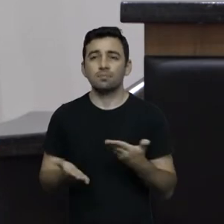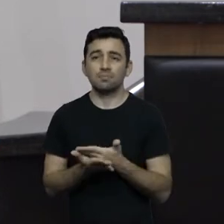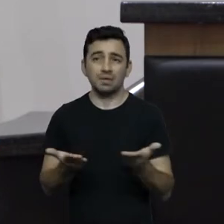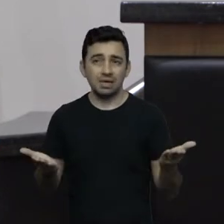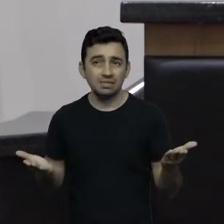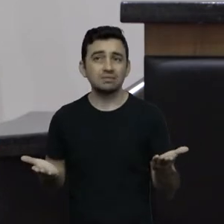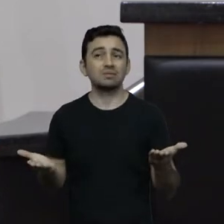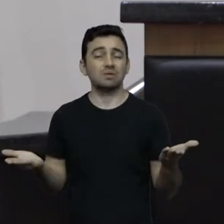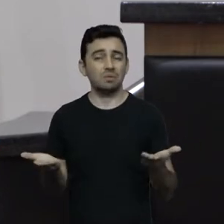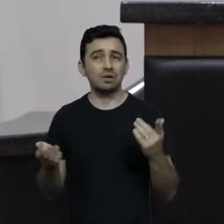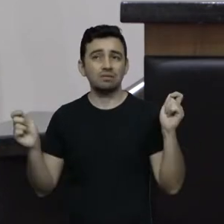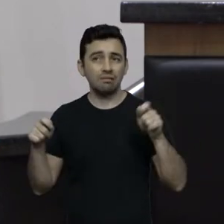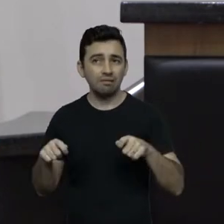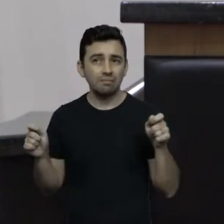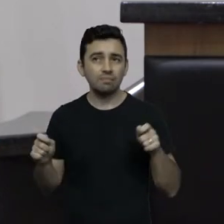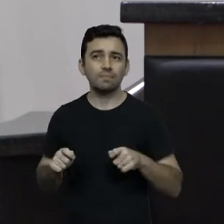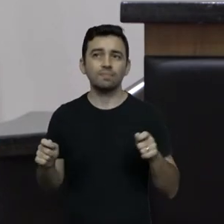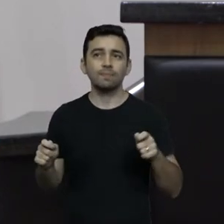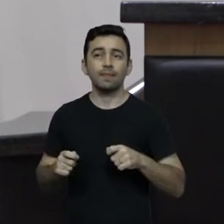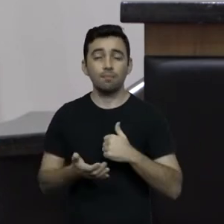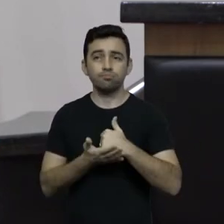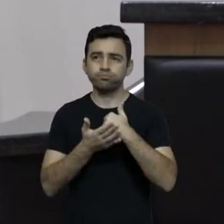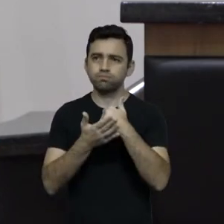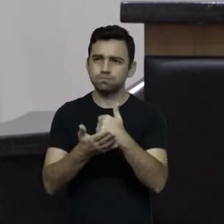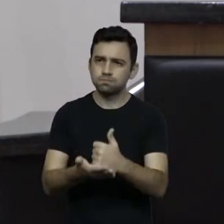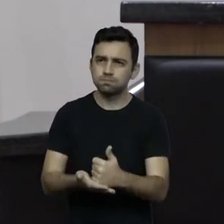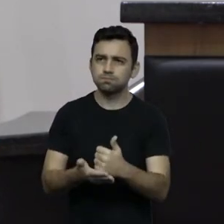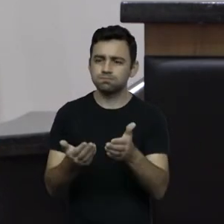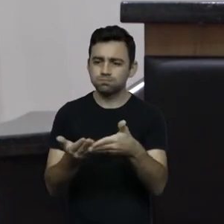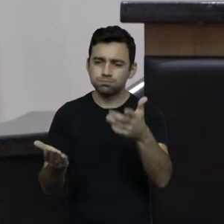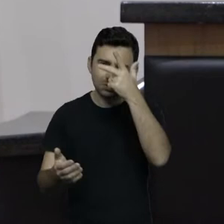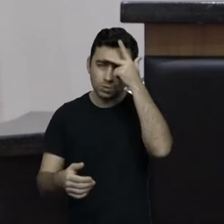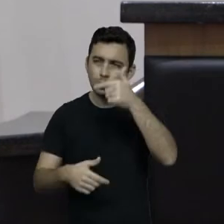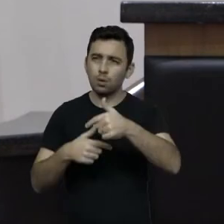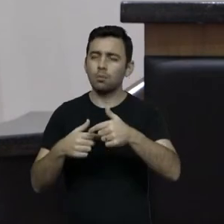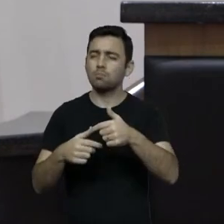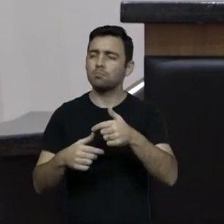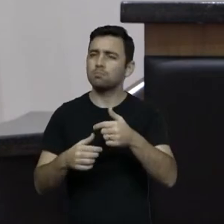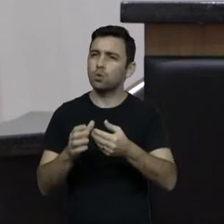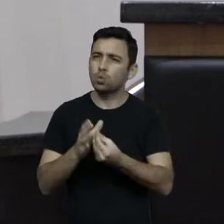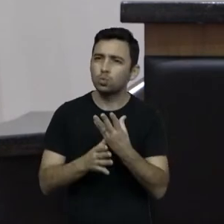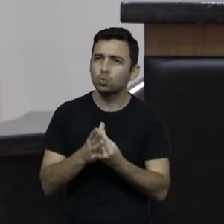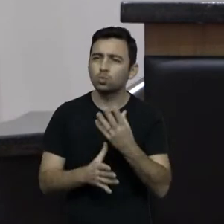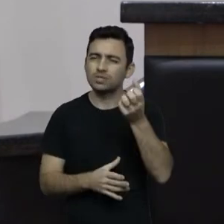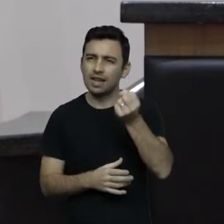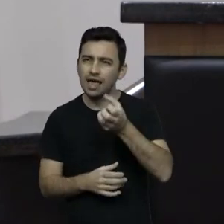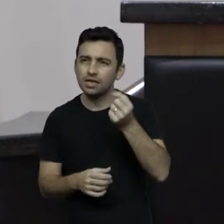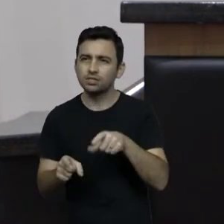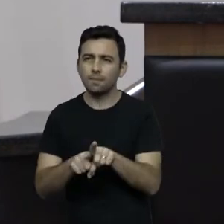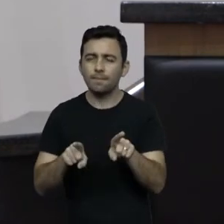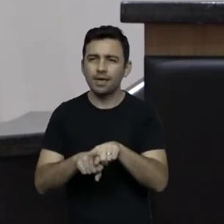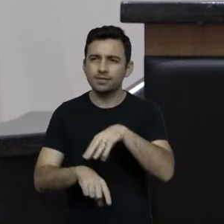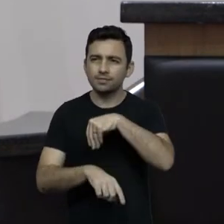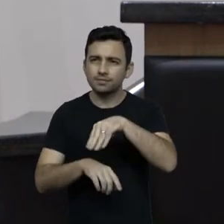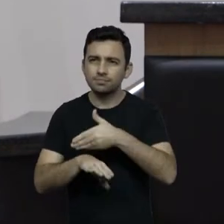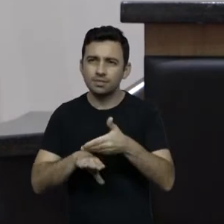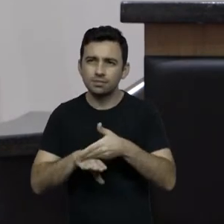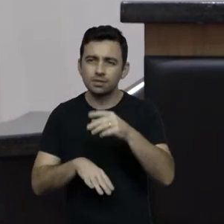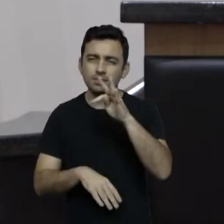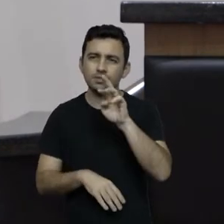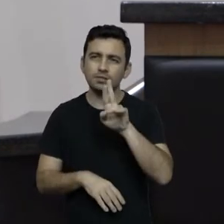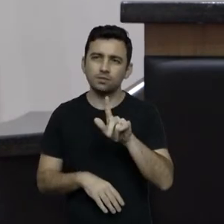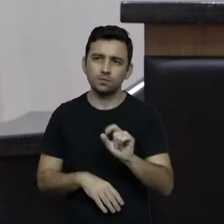oportunidade de ajudar Quem produz leite e que produz trigo essa é uma grande